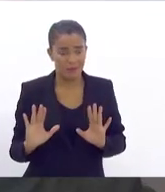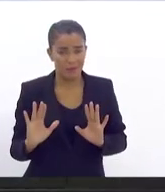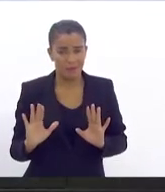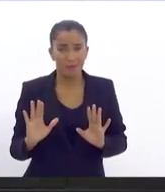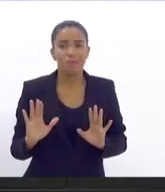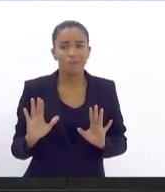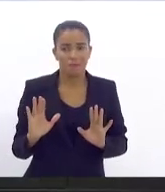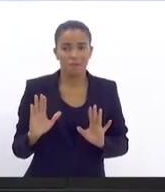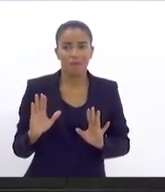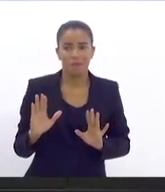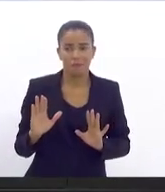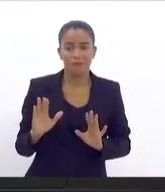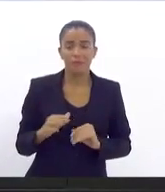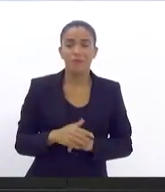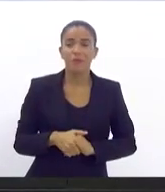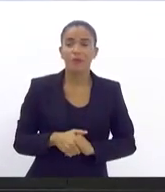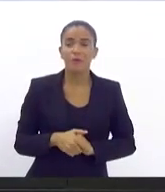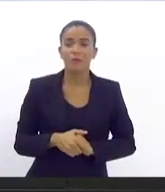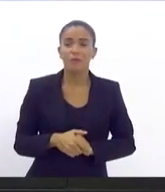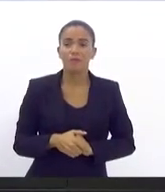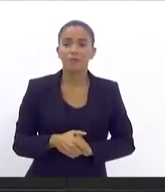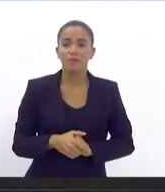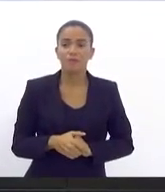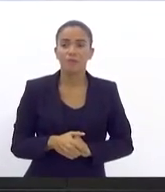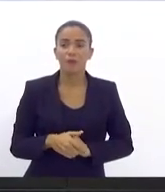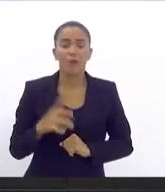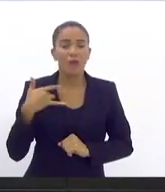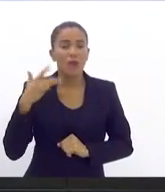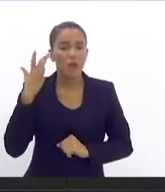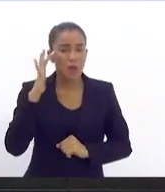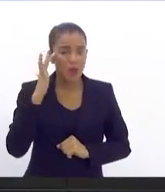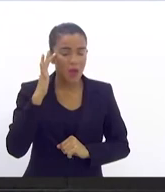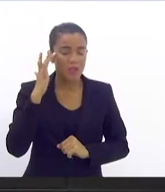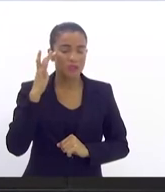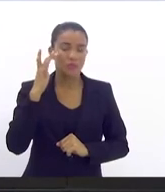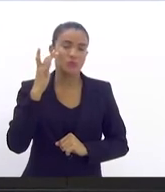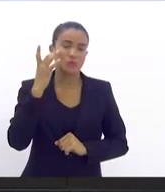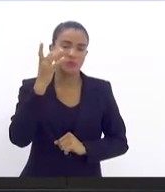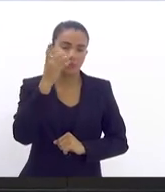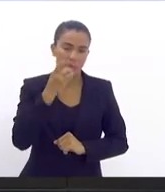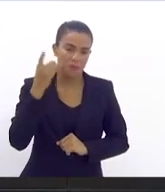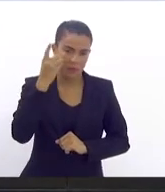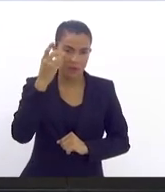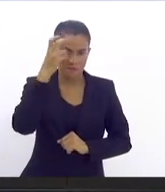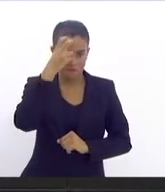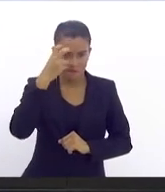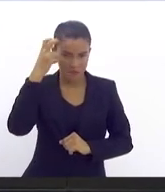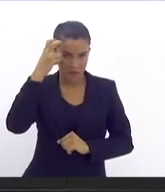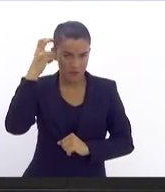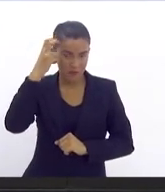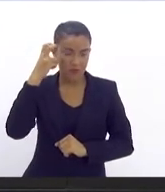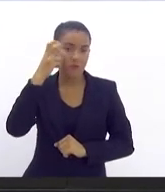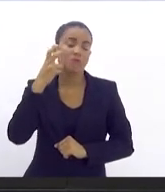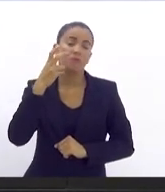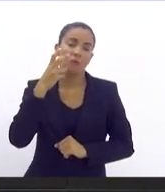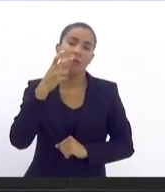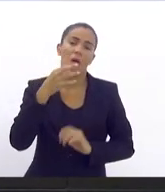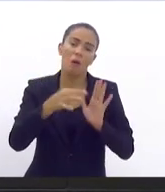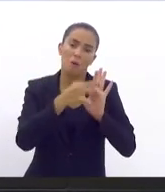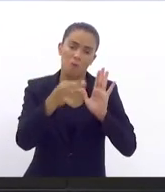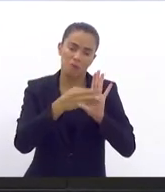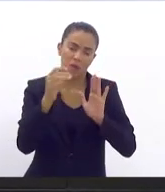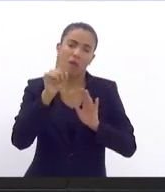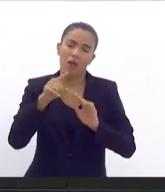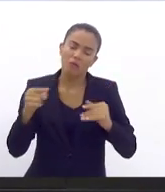sim, bem colocadas pelo deputado Serafini. Acho que, deputada Verônica, o parecer de todos nós aqui será pela constitucionalidade.